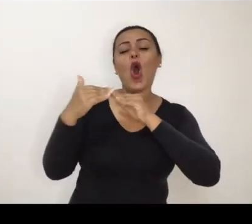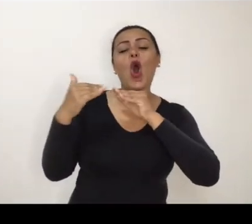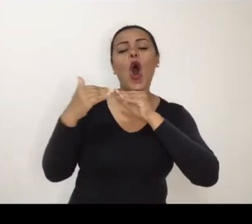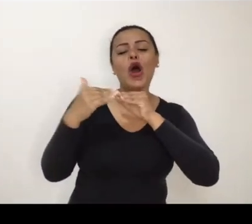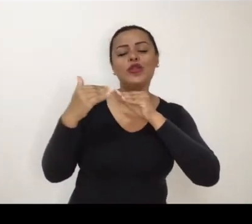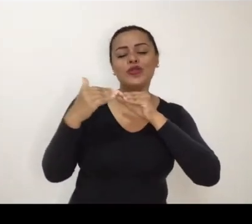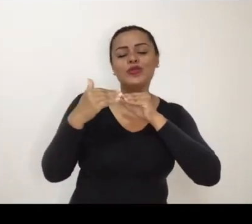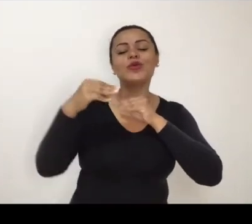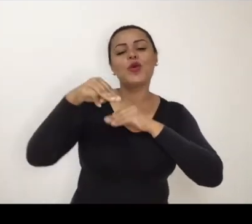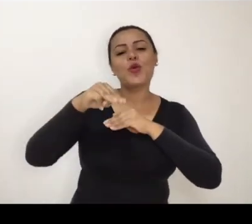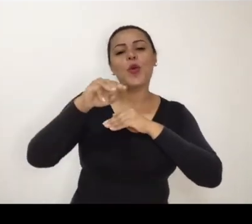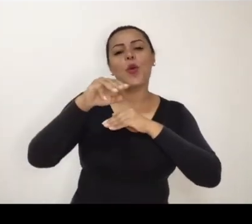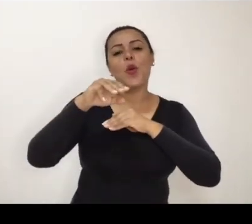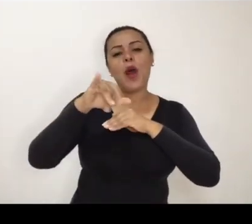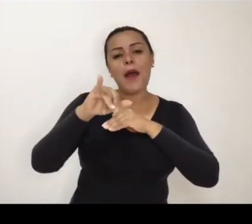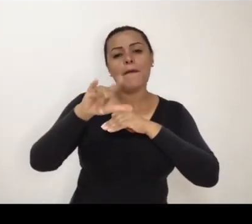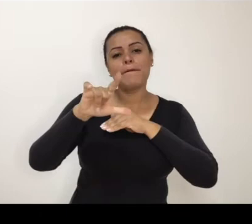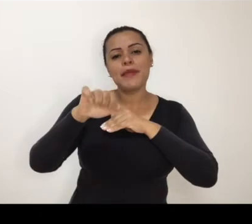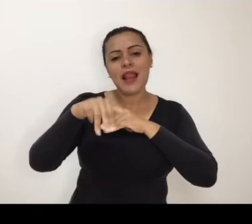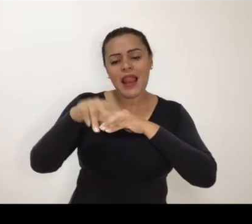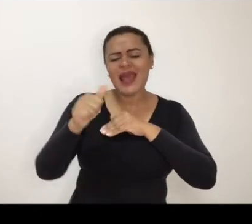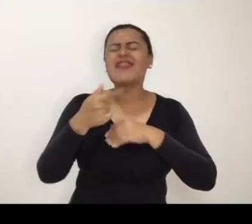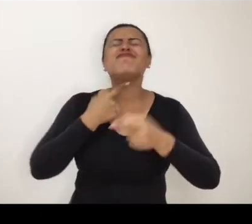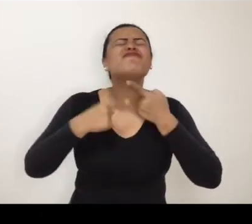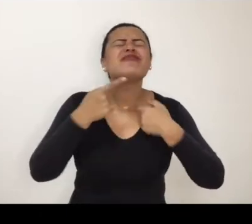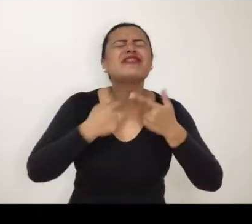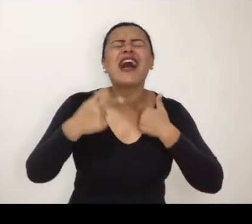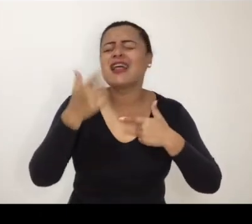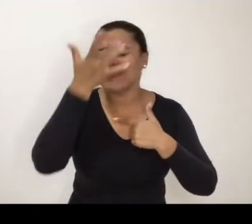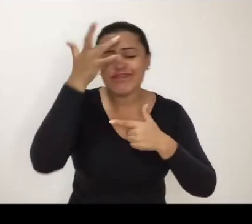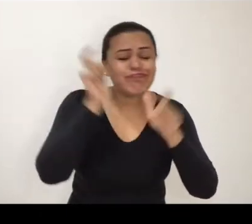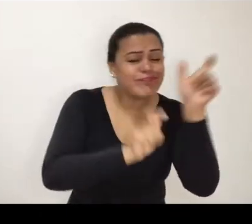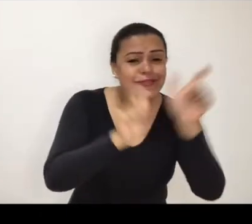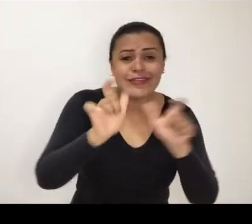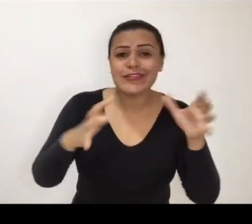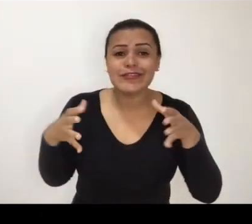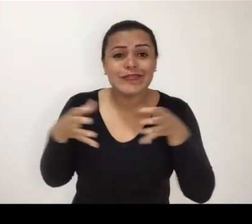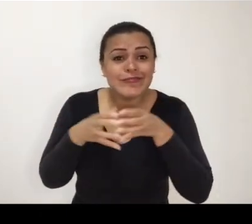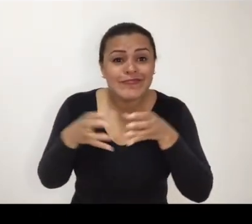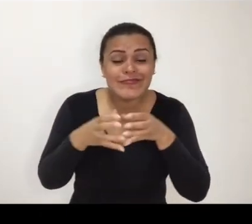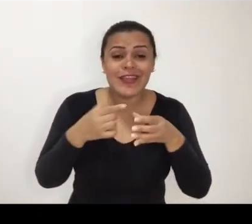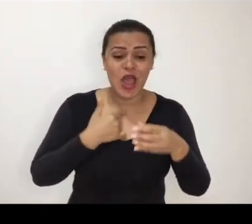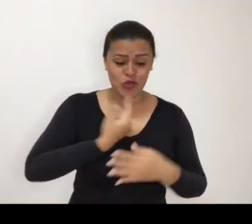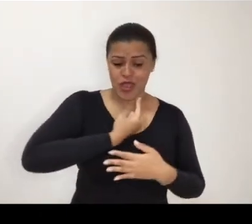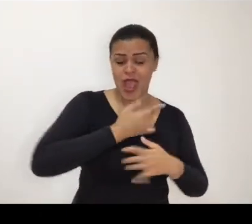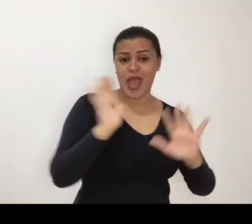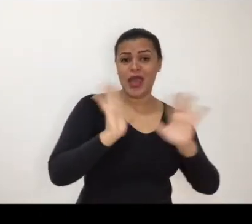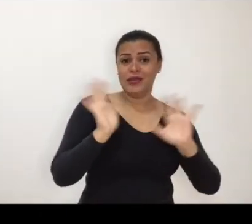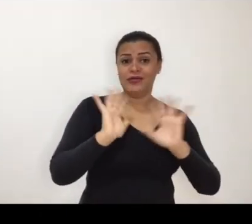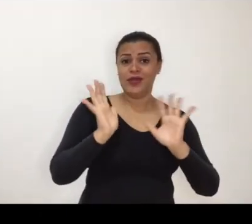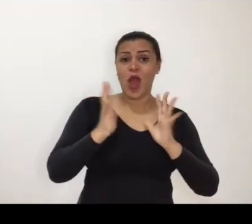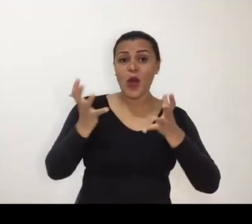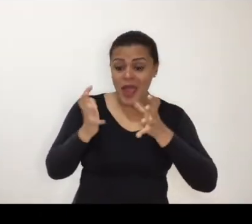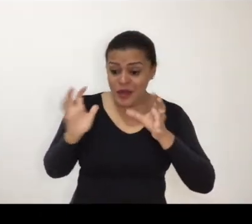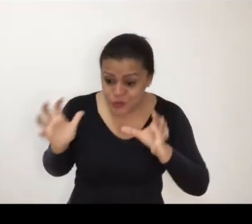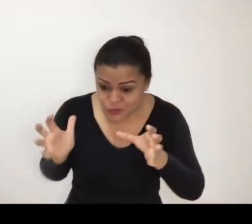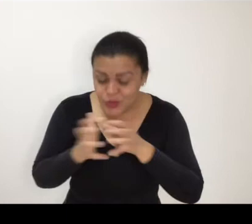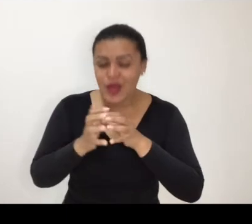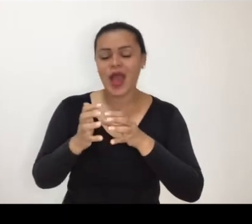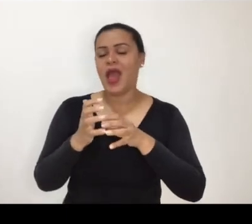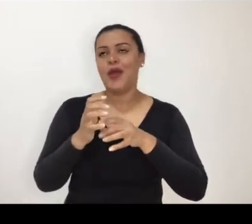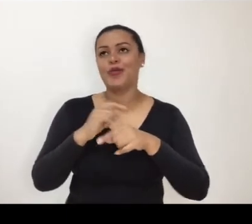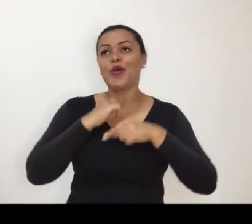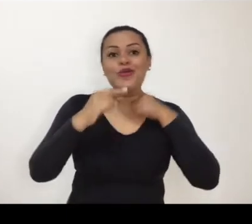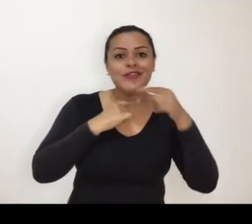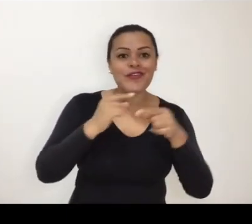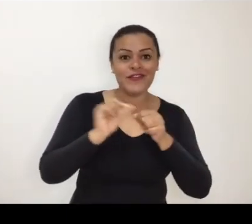De querer estar junto com essas outras pessoas, não se sentir nem capaz de fazer nada sozinha, assim,